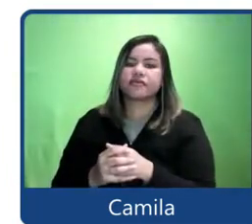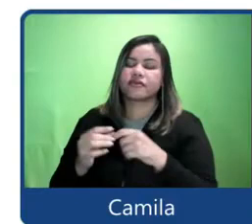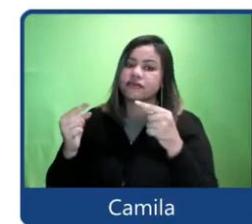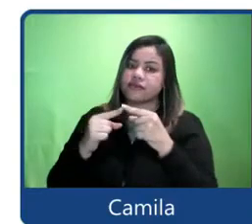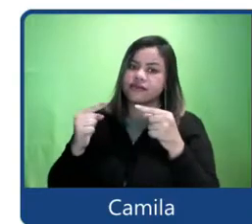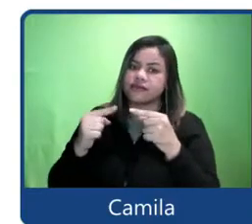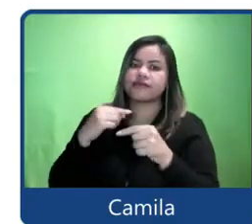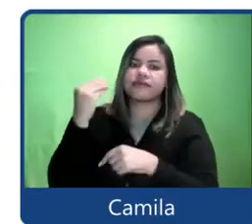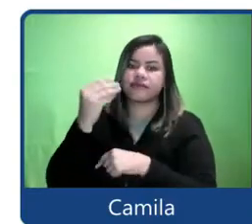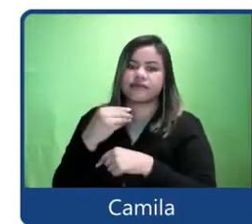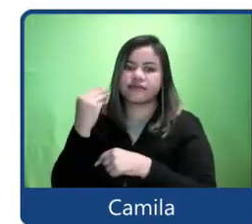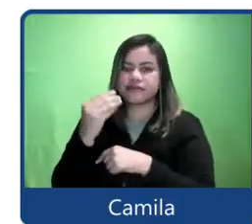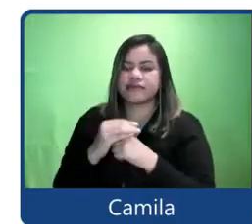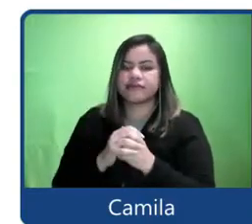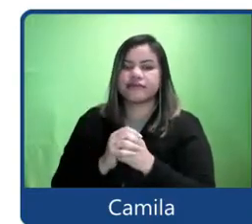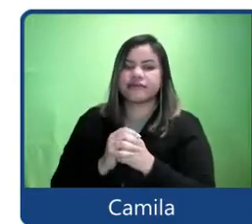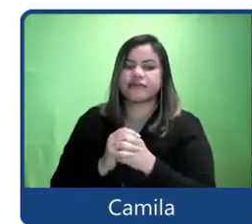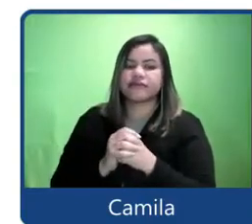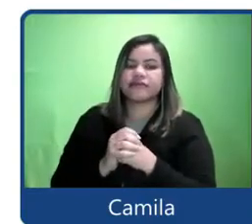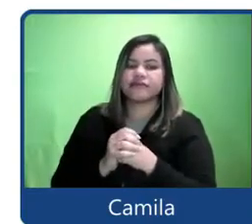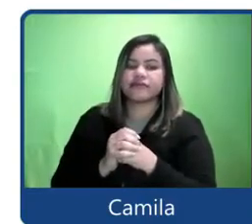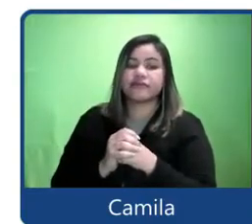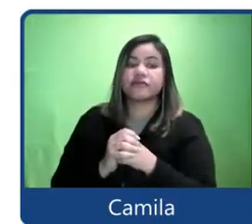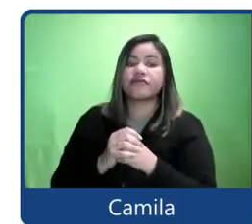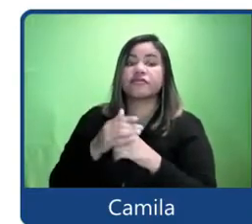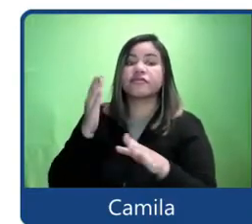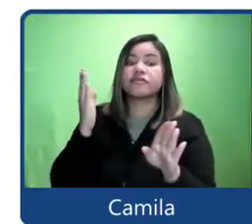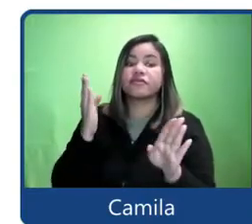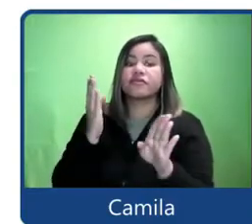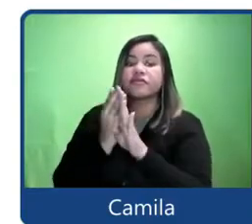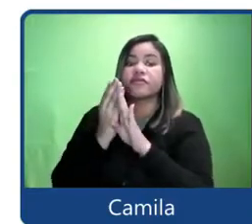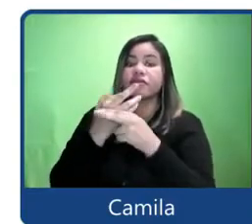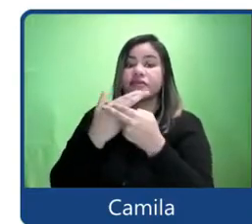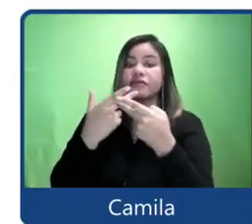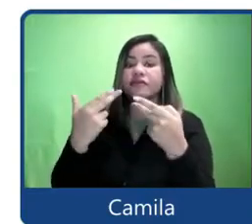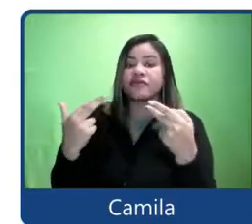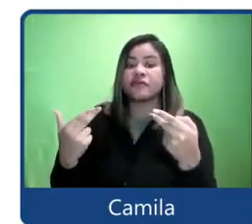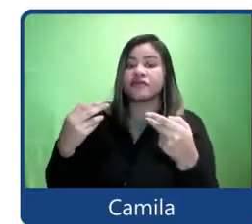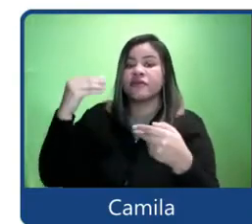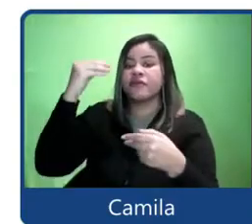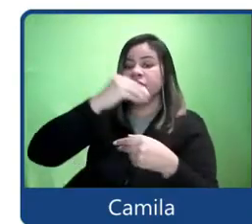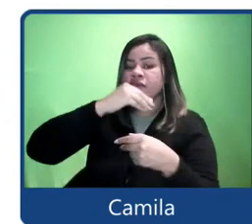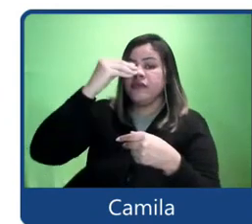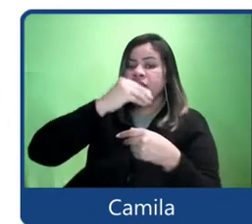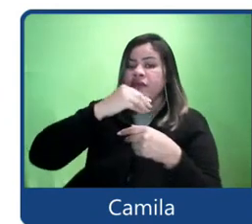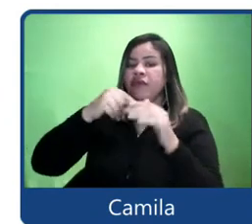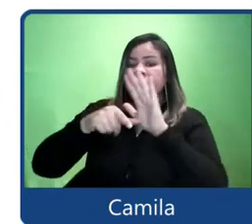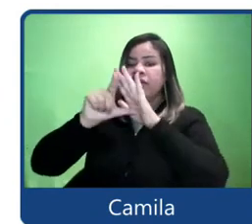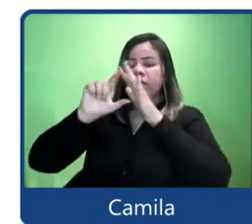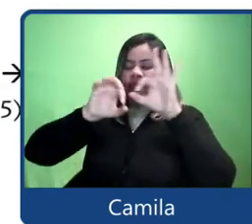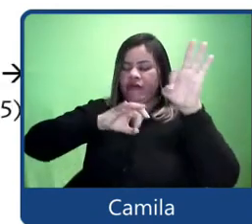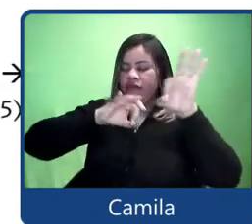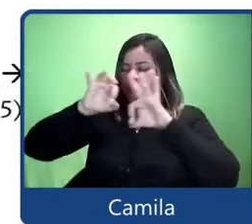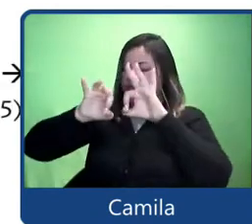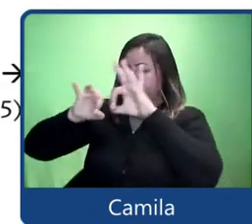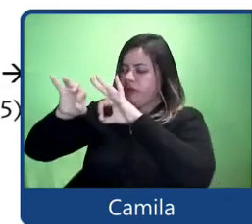experiência. E também diagnosticar as vulnerabilidades e o planejamento e implementação de respostas. E o que